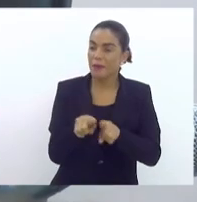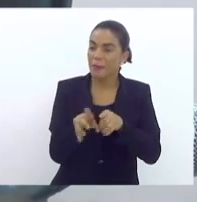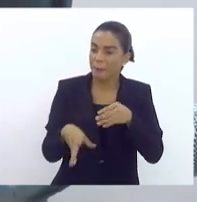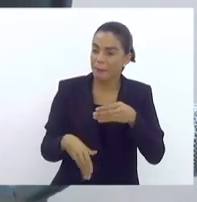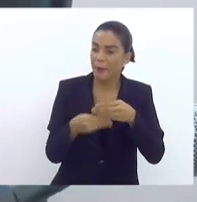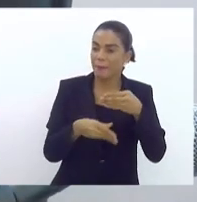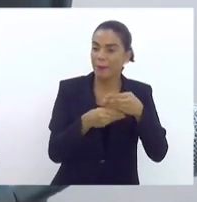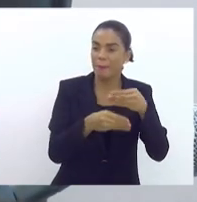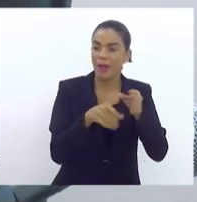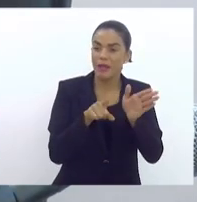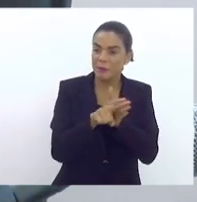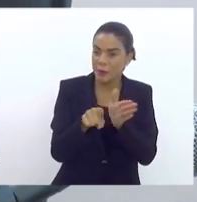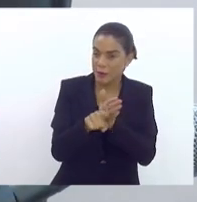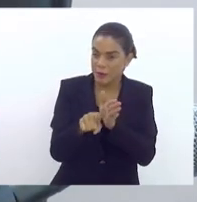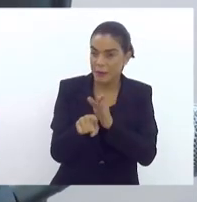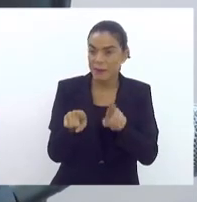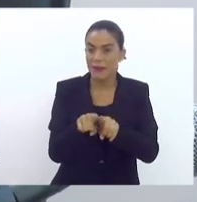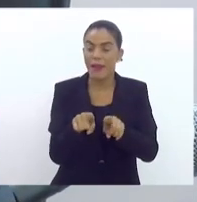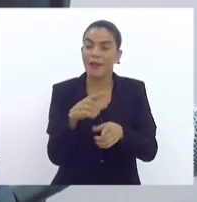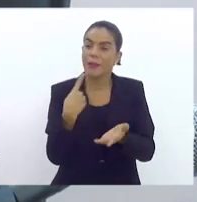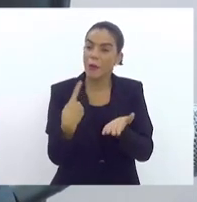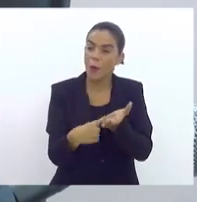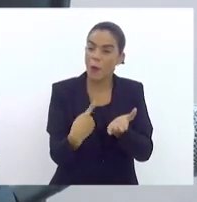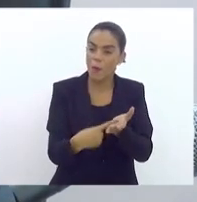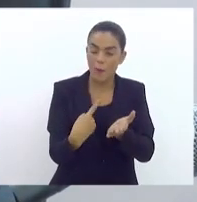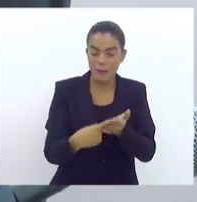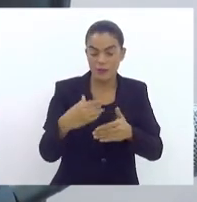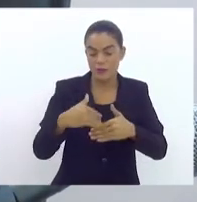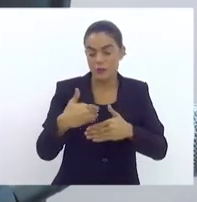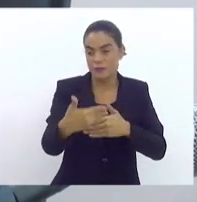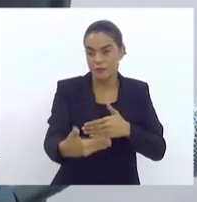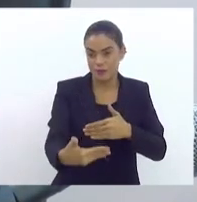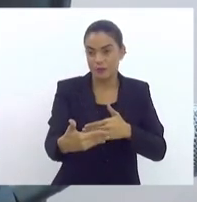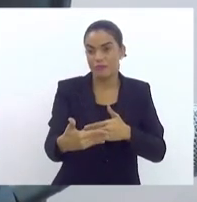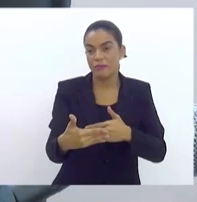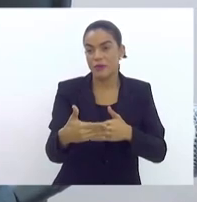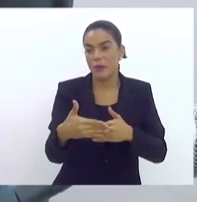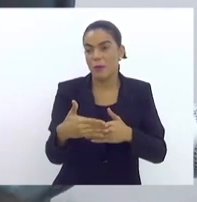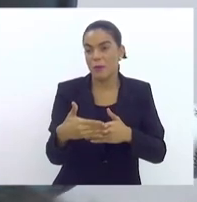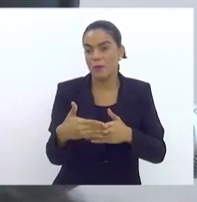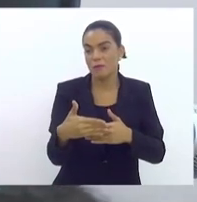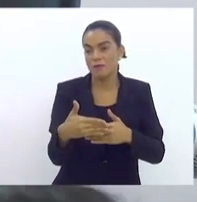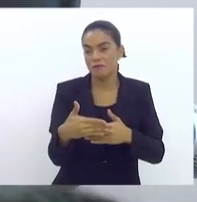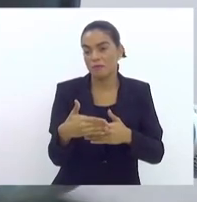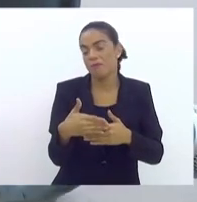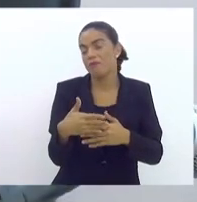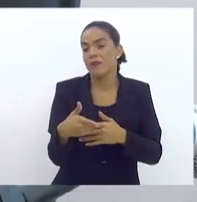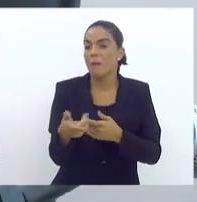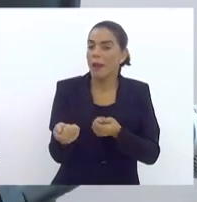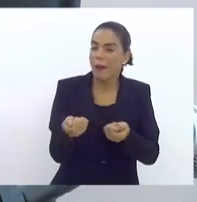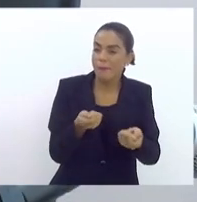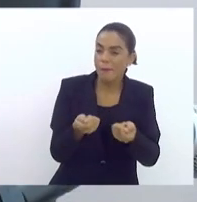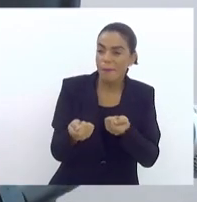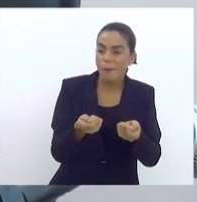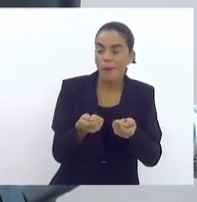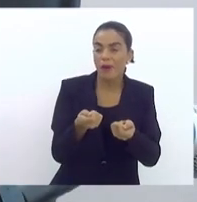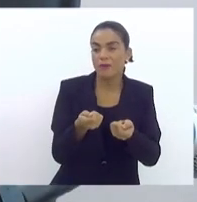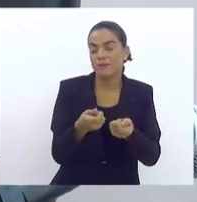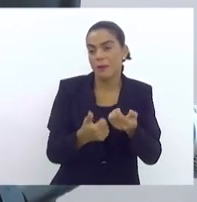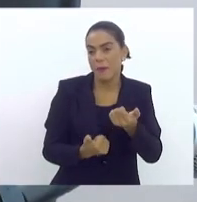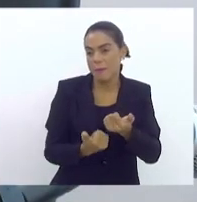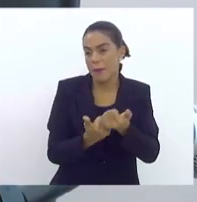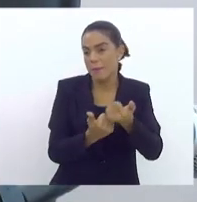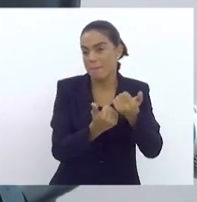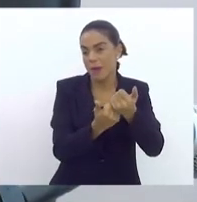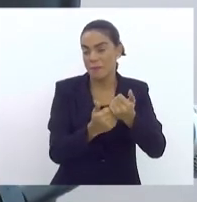observações porque a doutora Carla tem um comprimido um compromisso logo a seguir então para as ponderações por partes dos